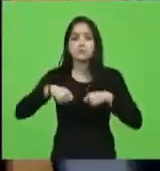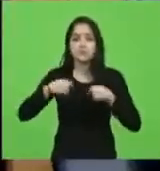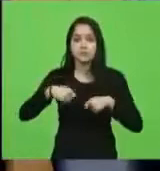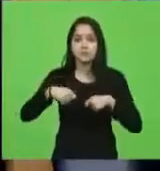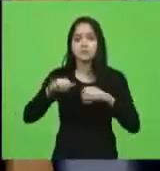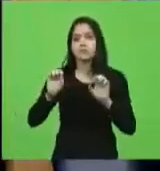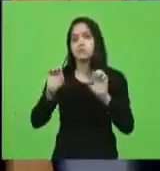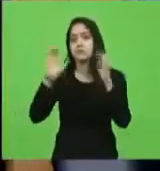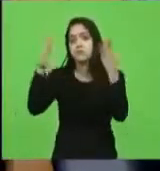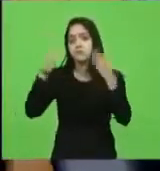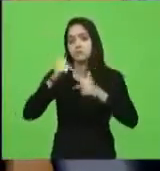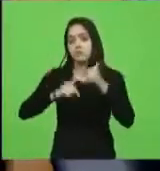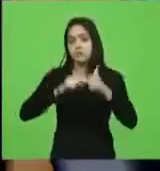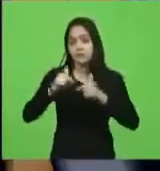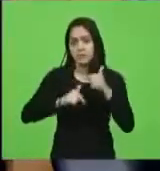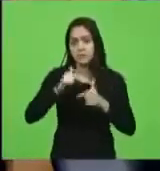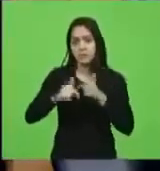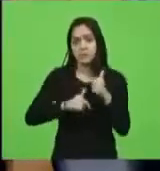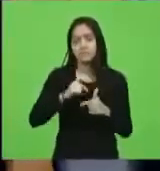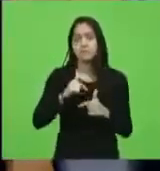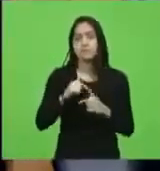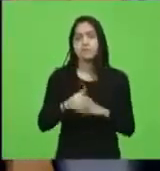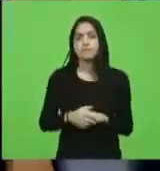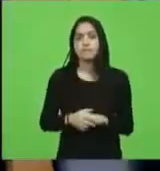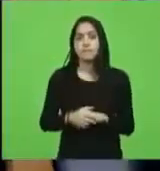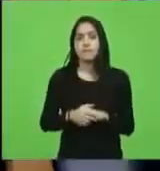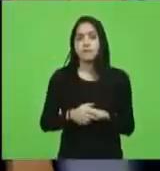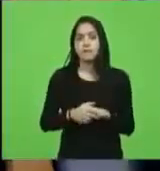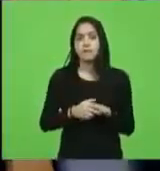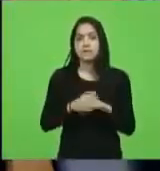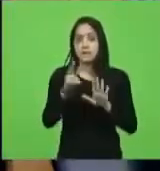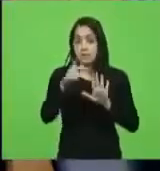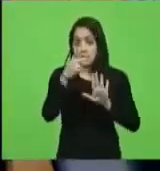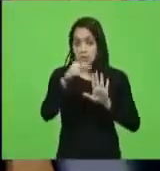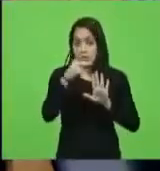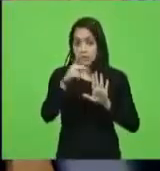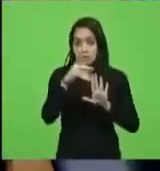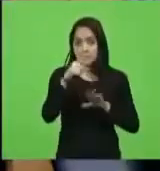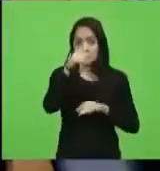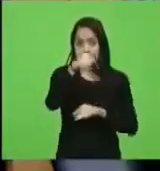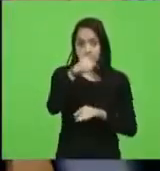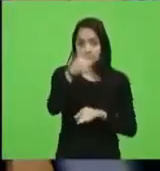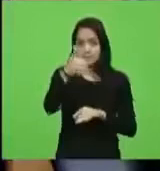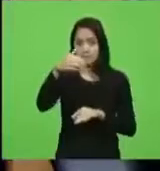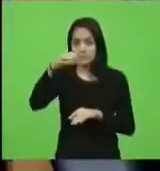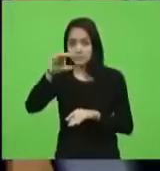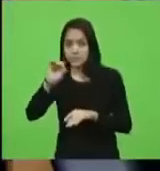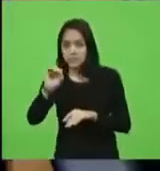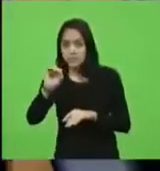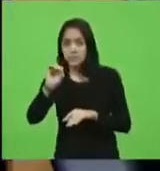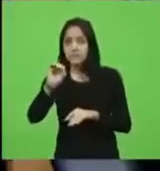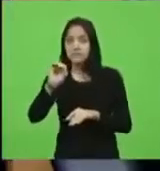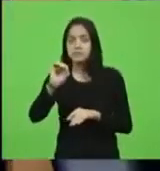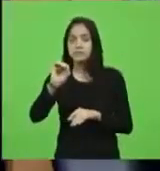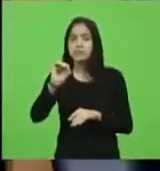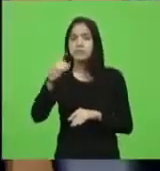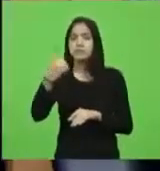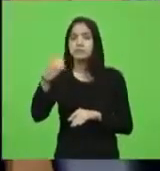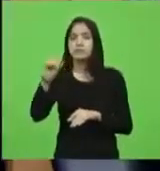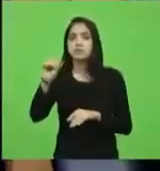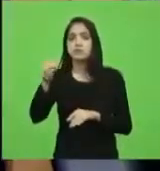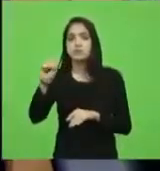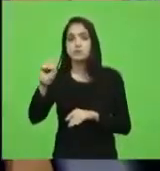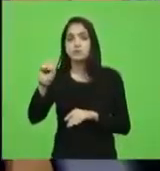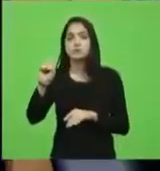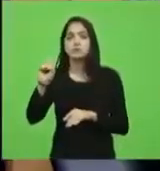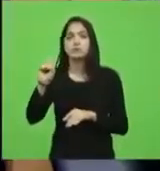eventos. Existe uma portaria, a portaria 710, de 18 de setembro de